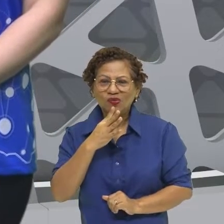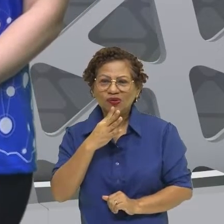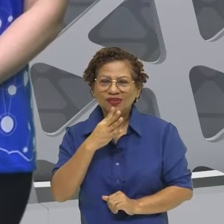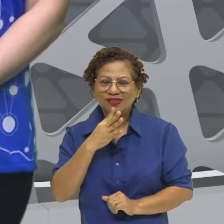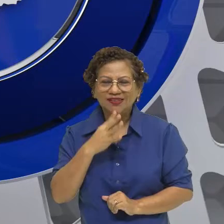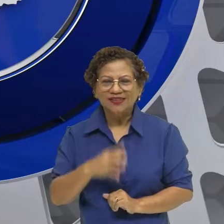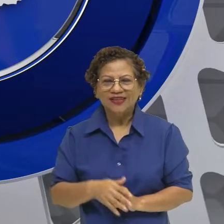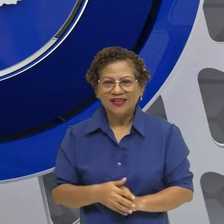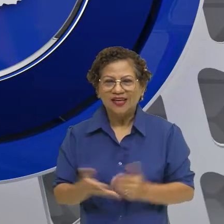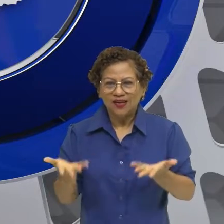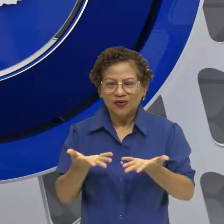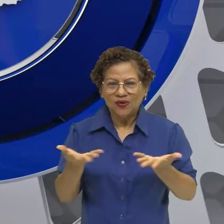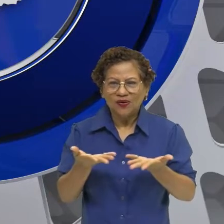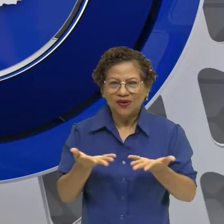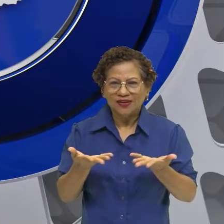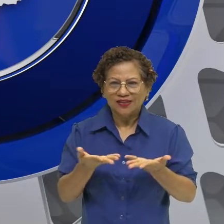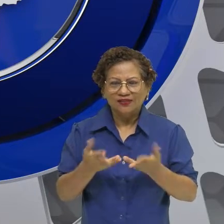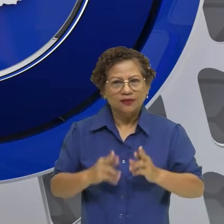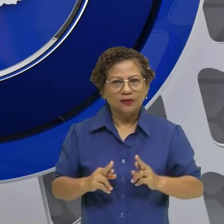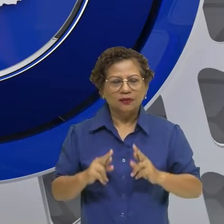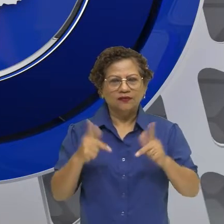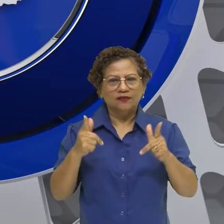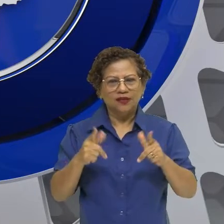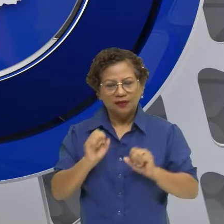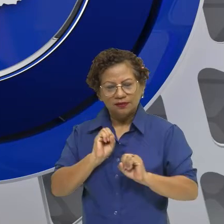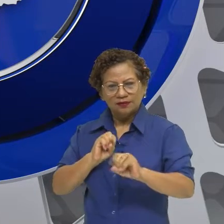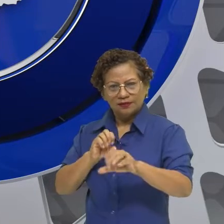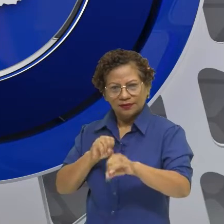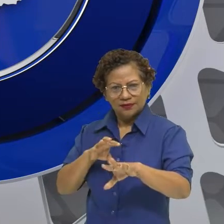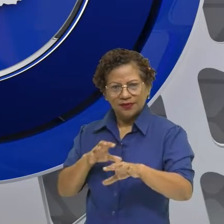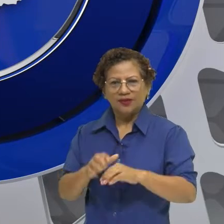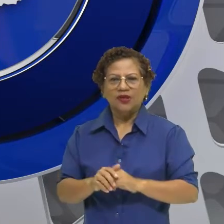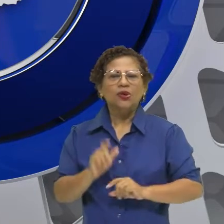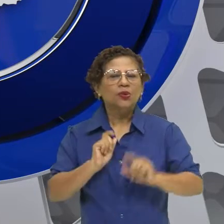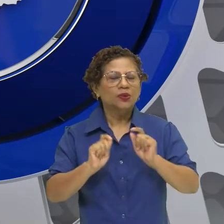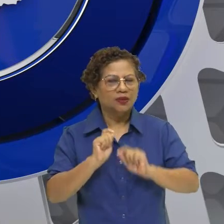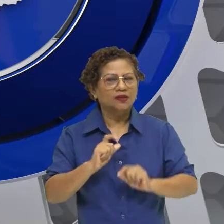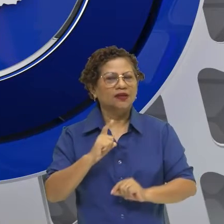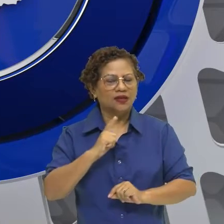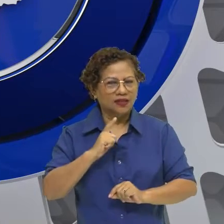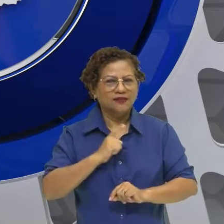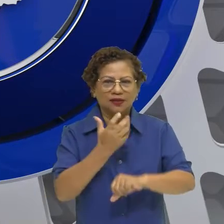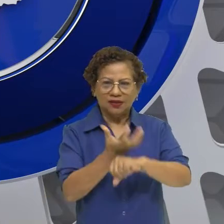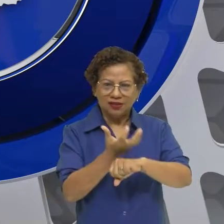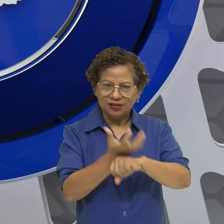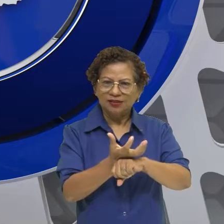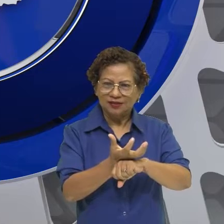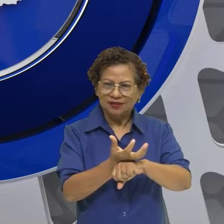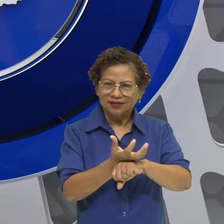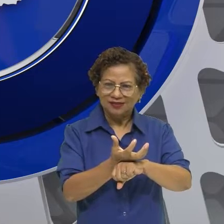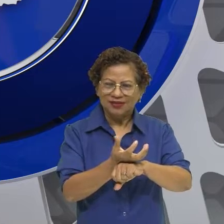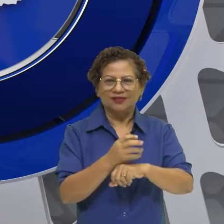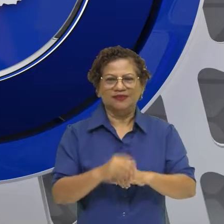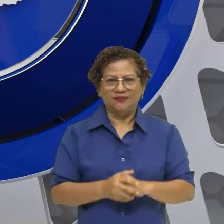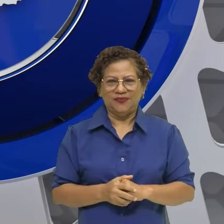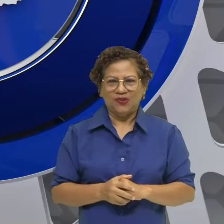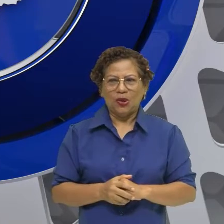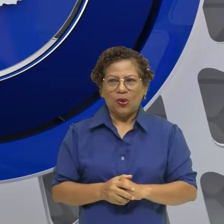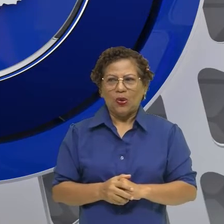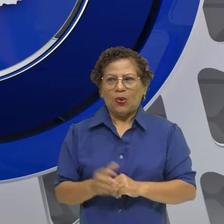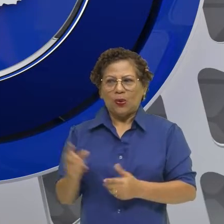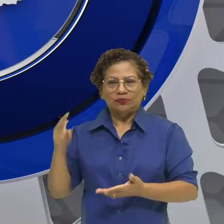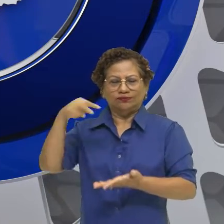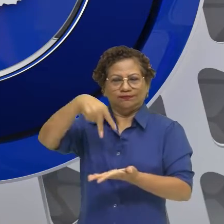Vamos fazer algo diferenciado? Nós vamos escutar muito durante esse ano letivo o protagonismo. Você sendo